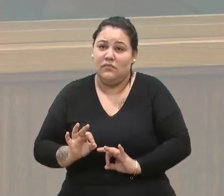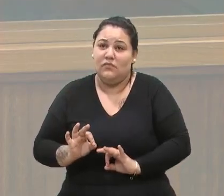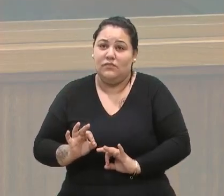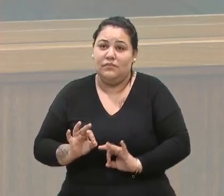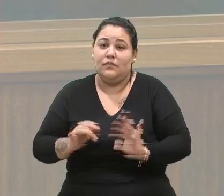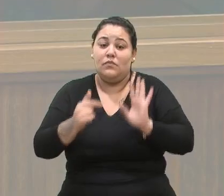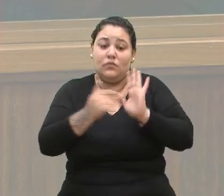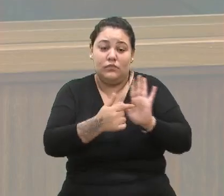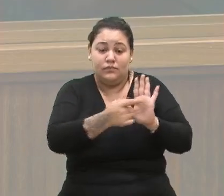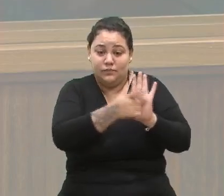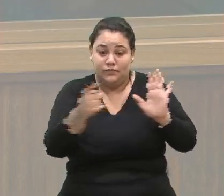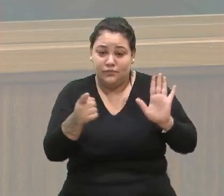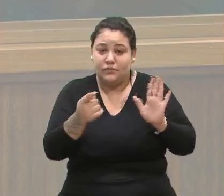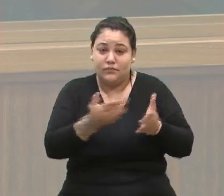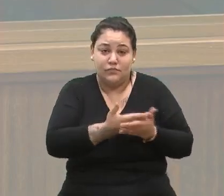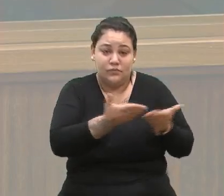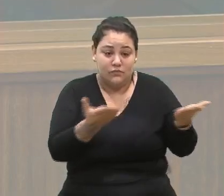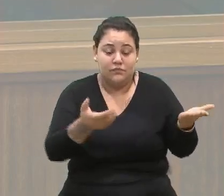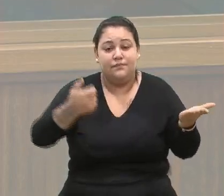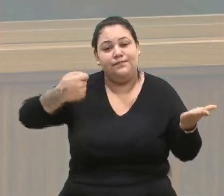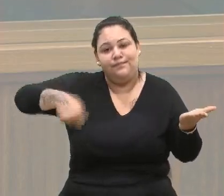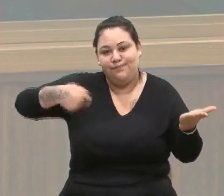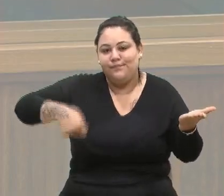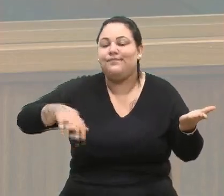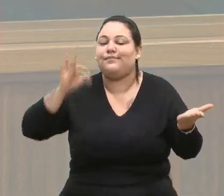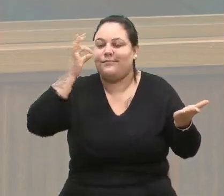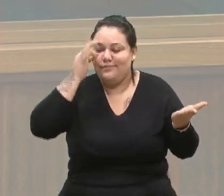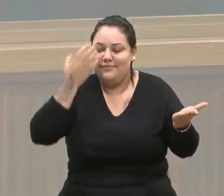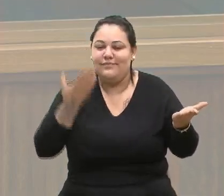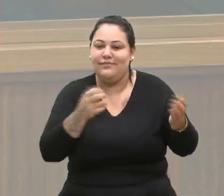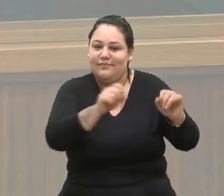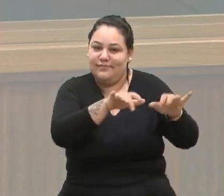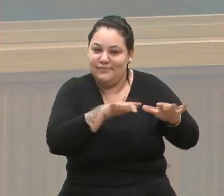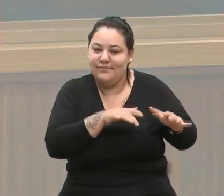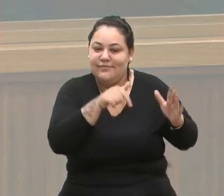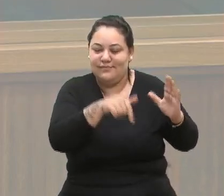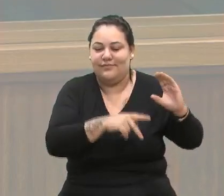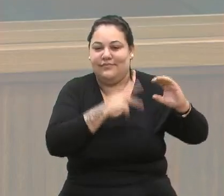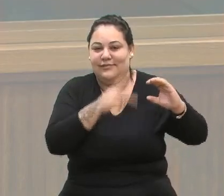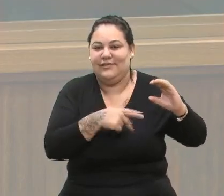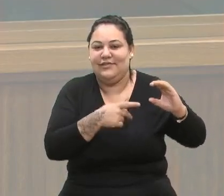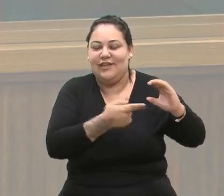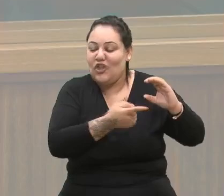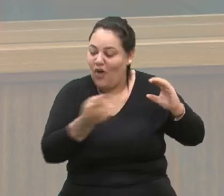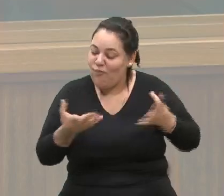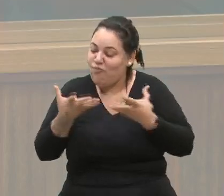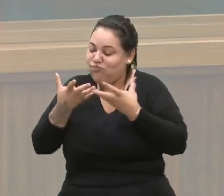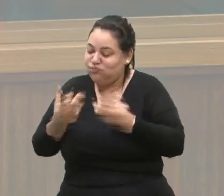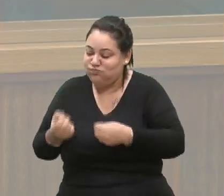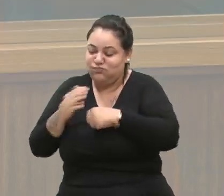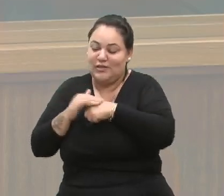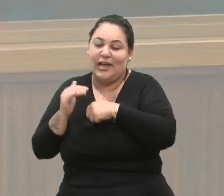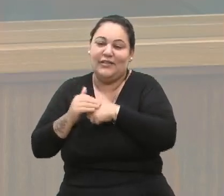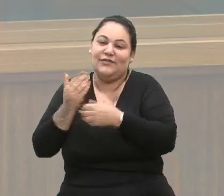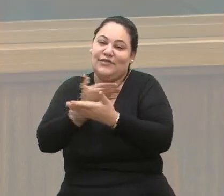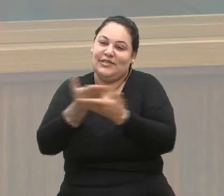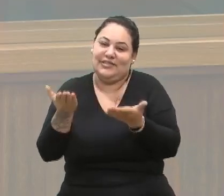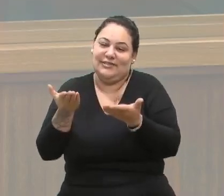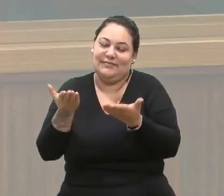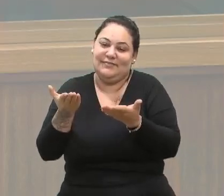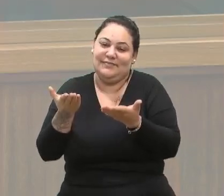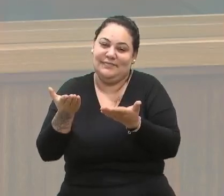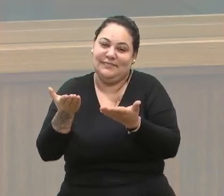no espaço onde vocês deveriam estar e a gente acolhe vocês de braços abertos e vocês estão aqui